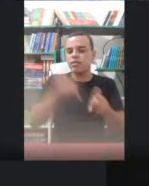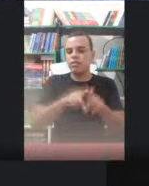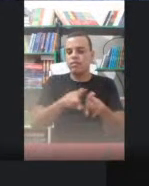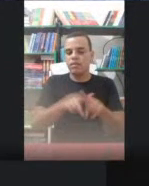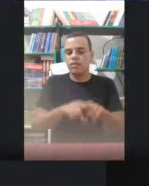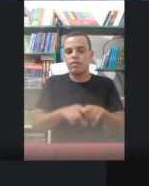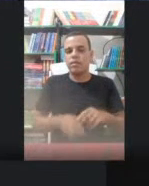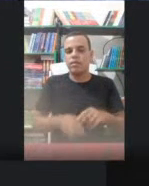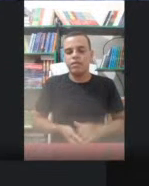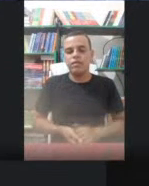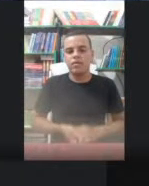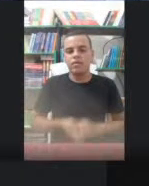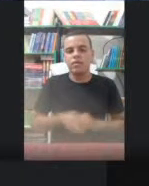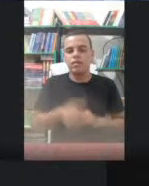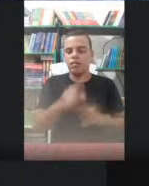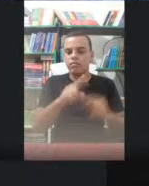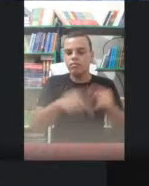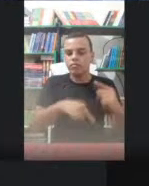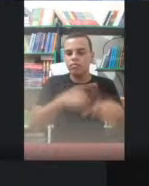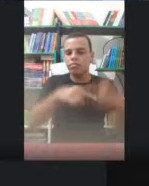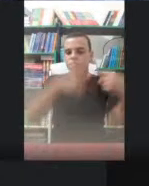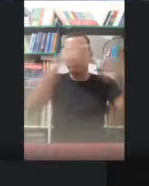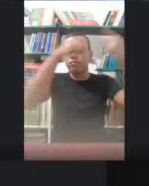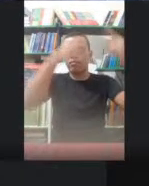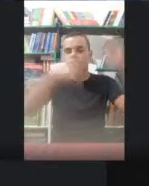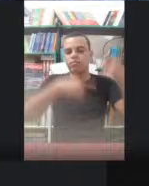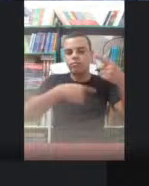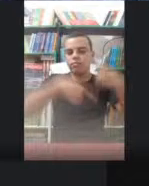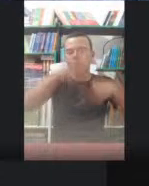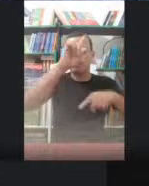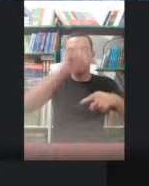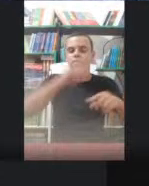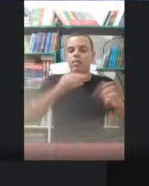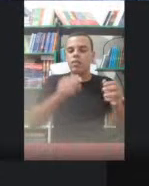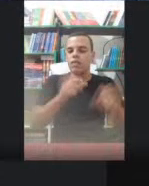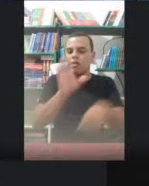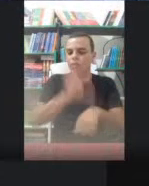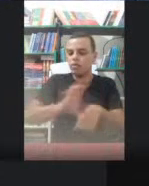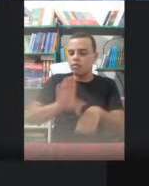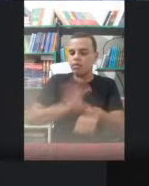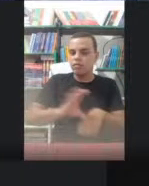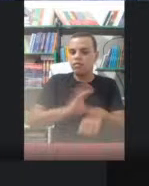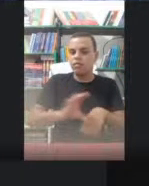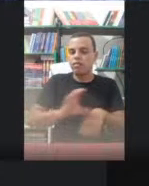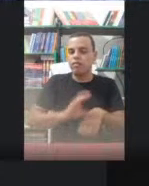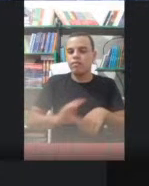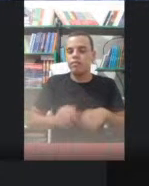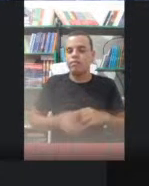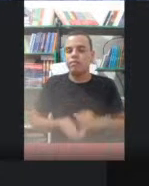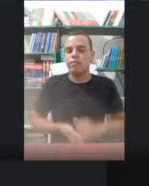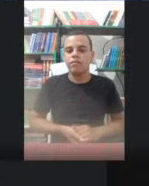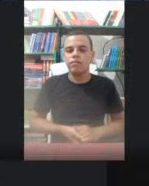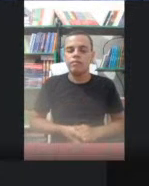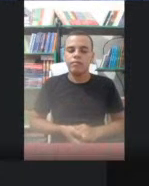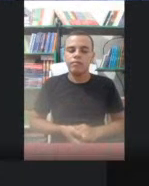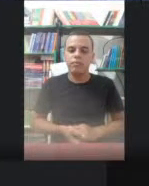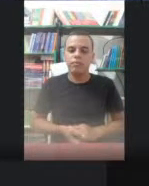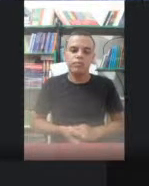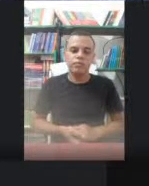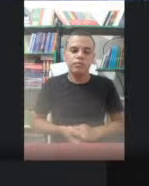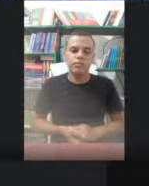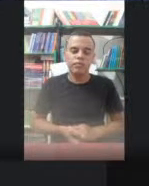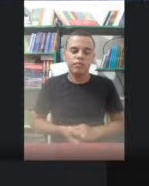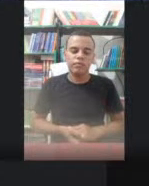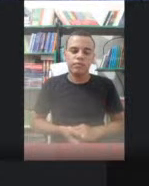da multiplicação também, né, do discurso e também das questões da prática ligada ao desenvolvimento das